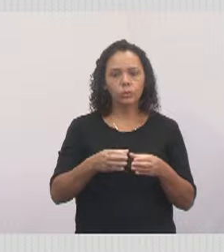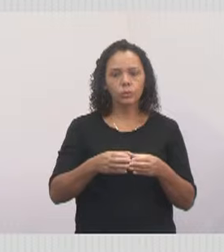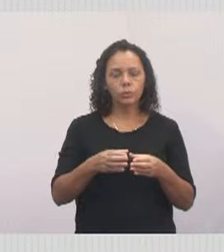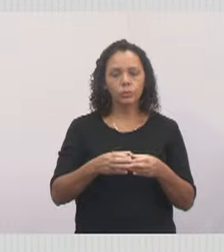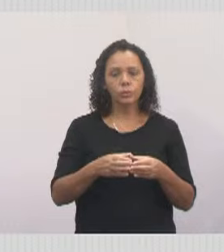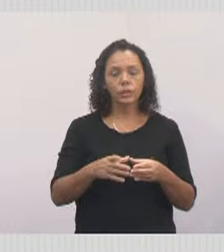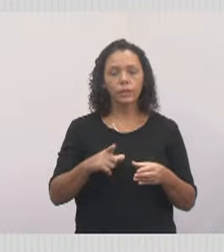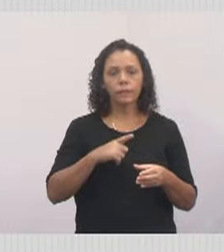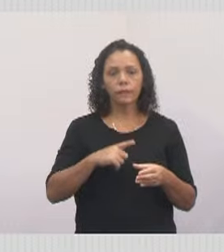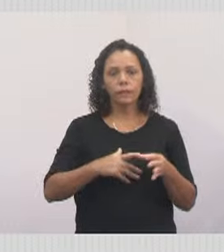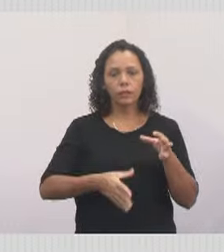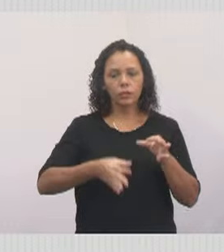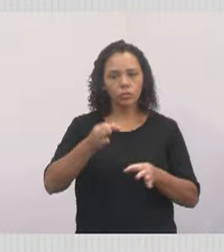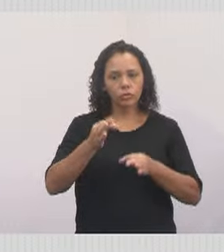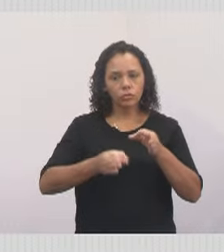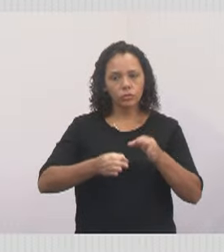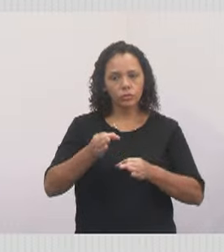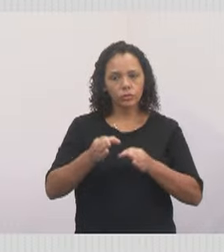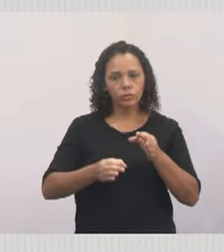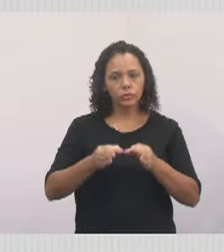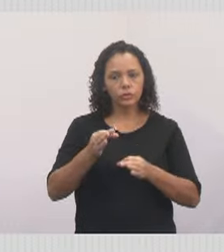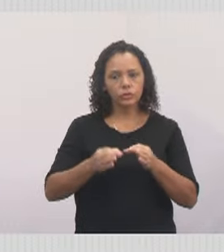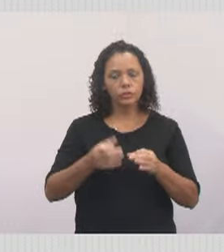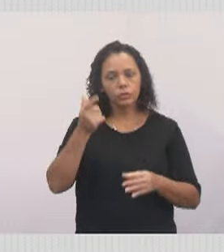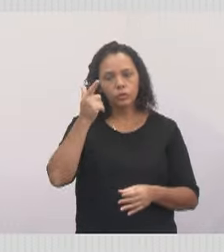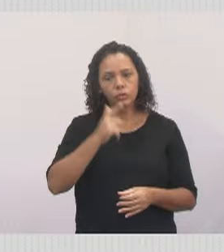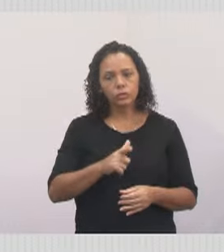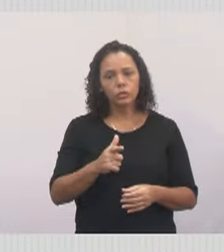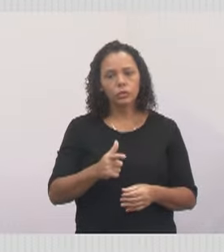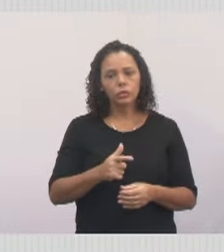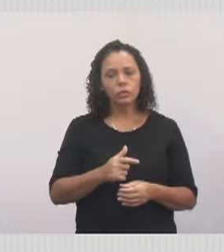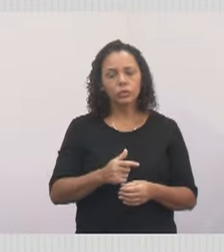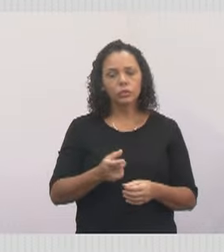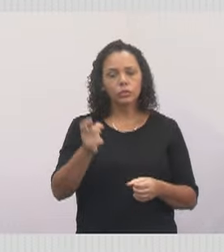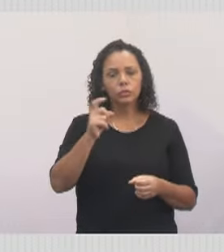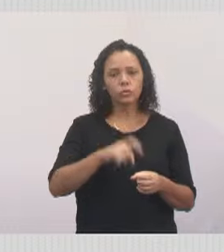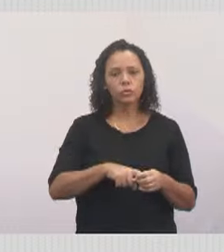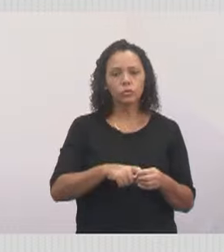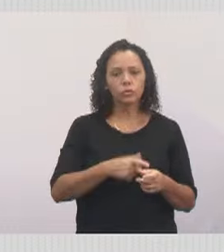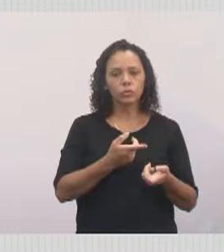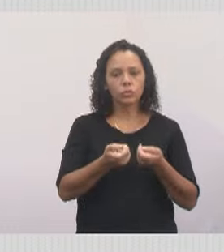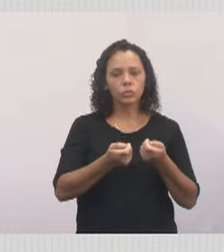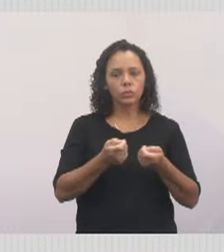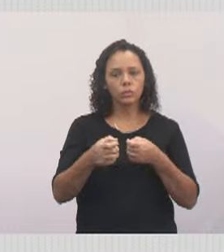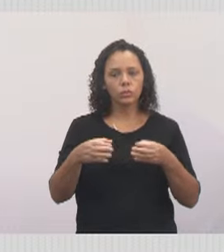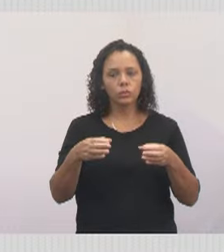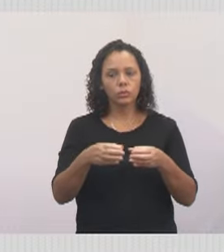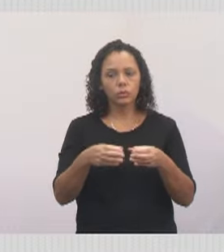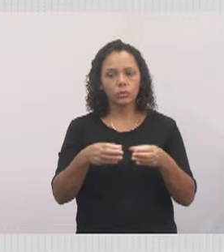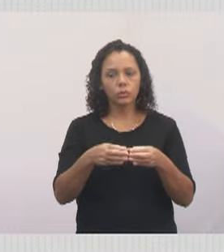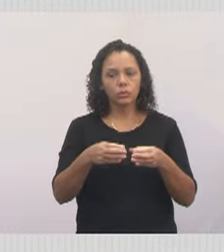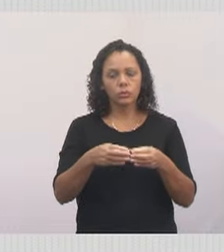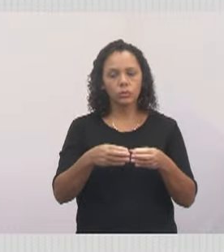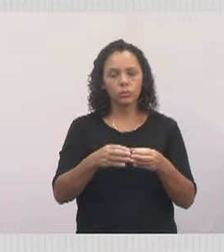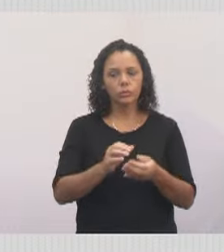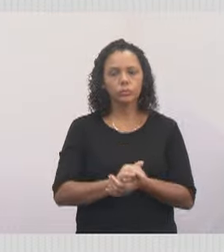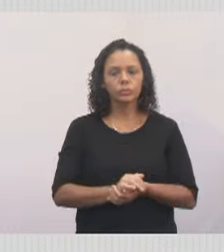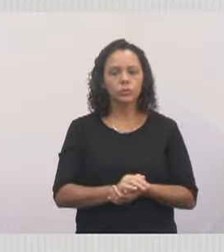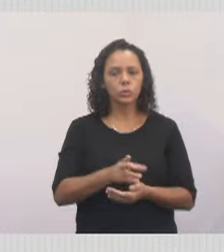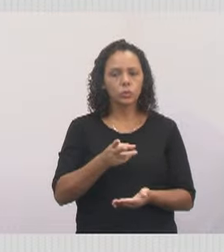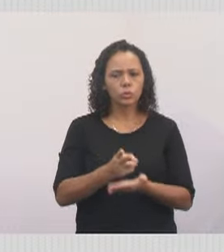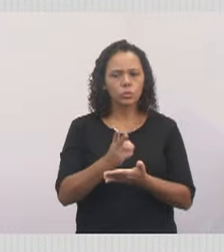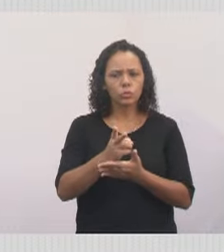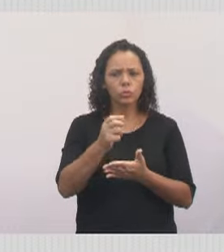batalha jurídica, conseguiram tomar o campo do Alvinegro. O clube não parou, prosseguiu a sua